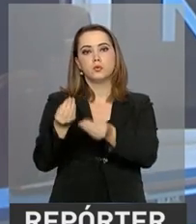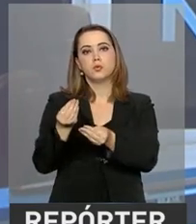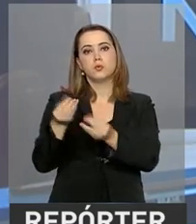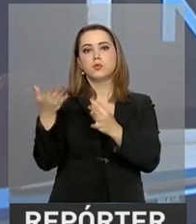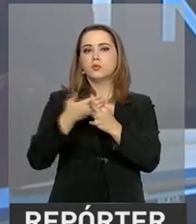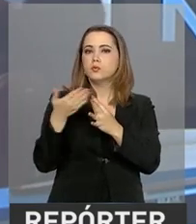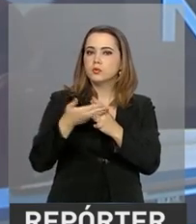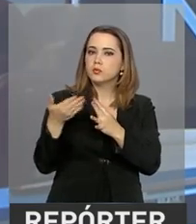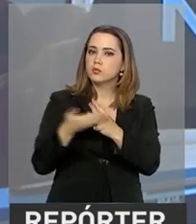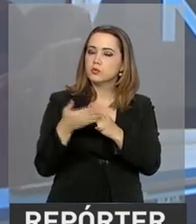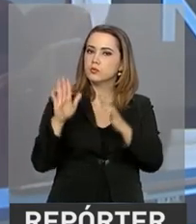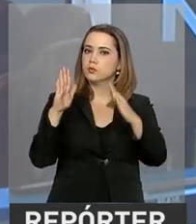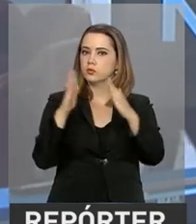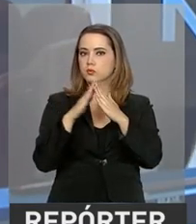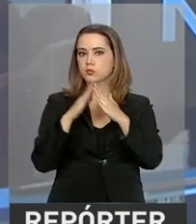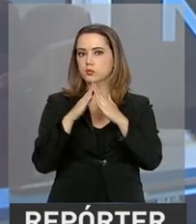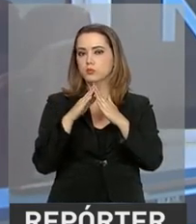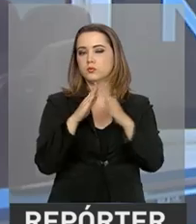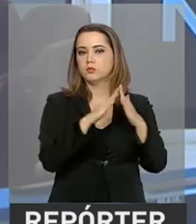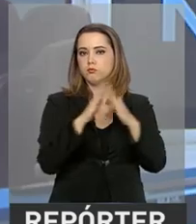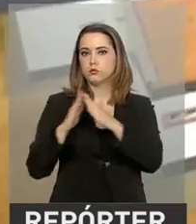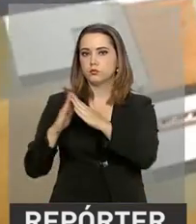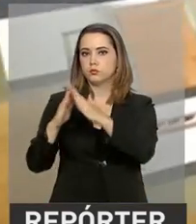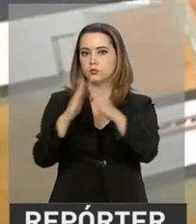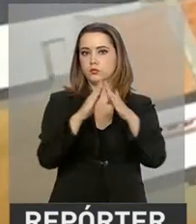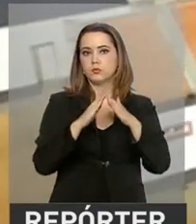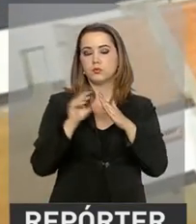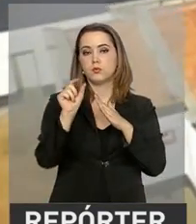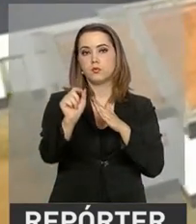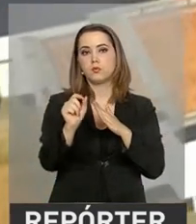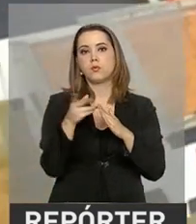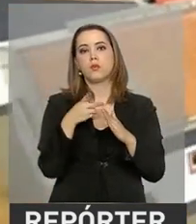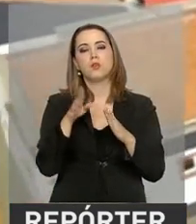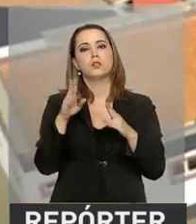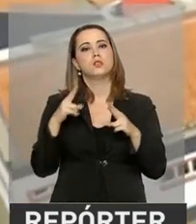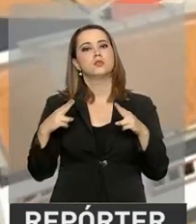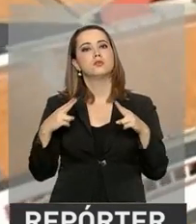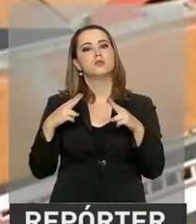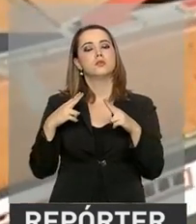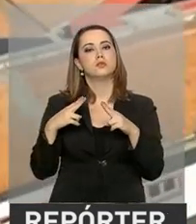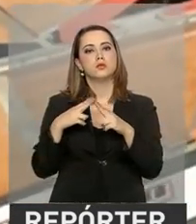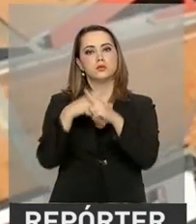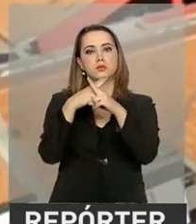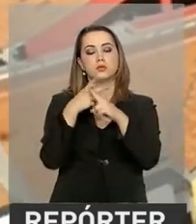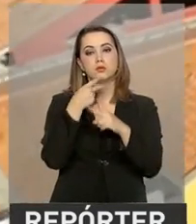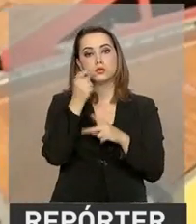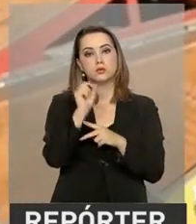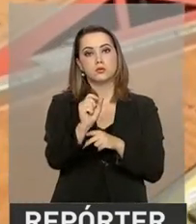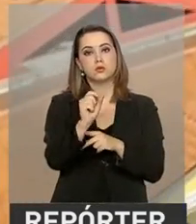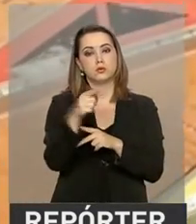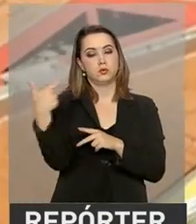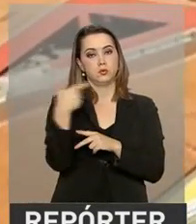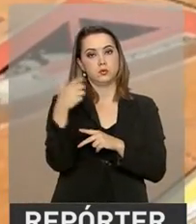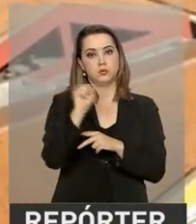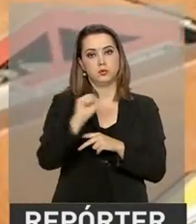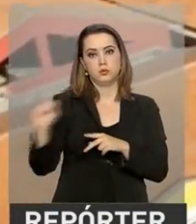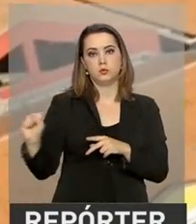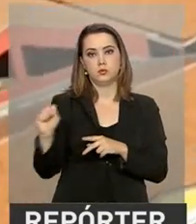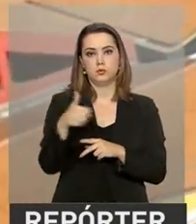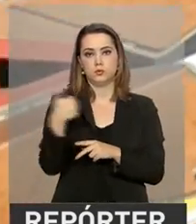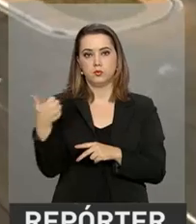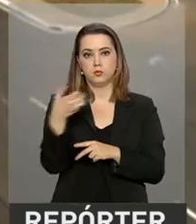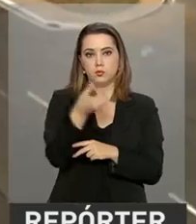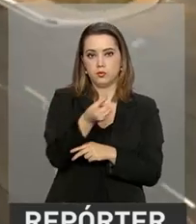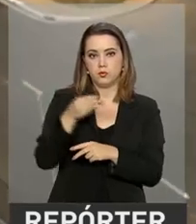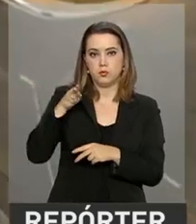o financiamento habitacional. Segundo a Caixa, o dinheiro é para o segundo semestre deste ano. São